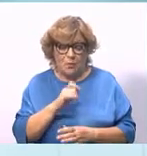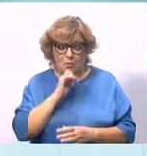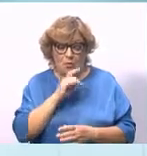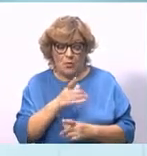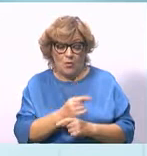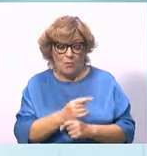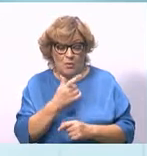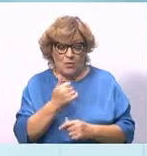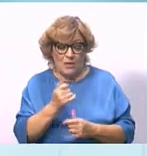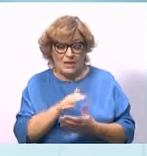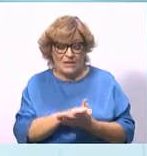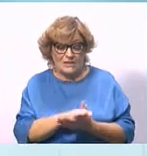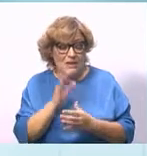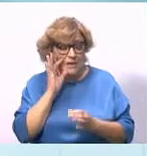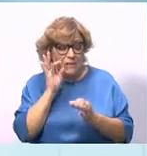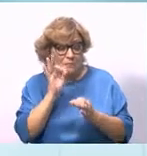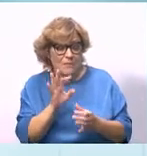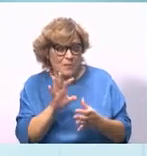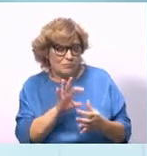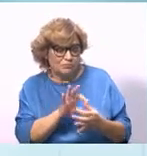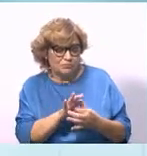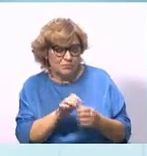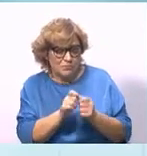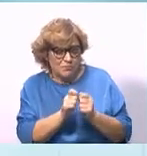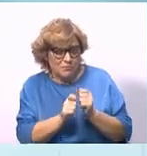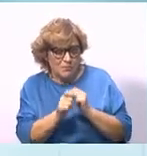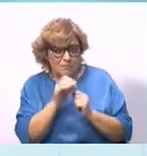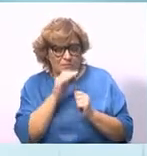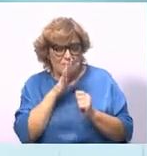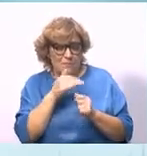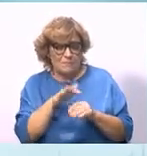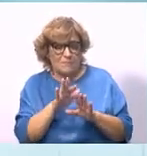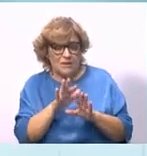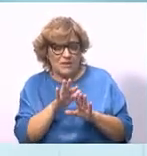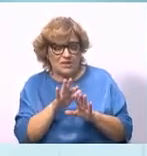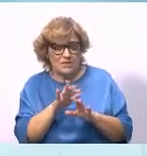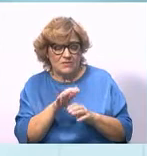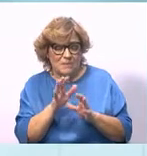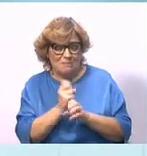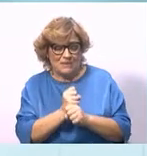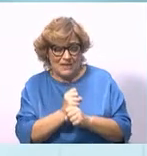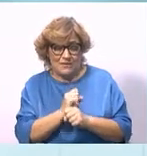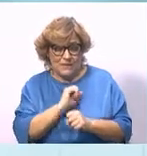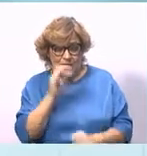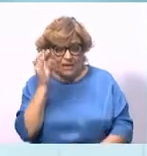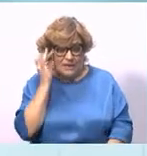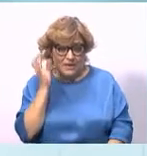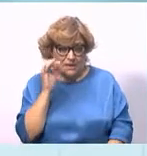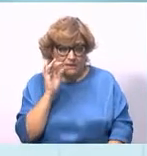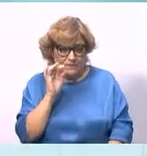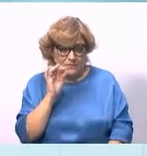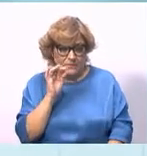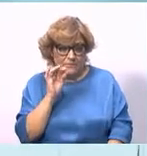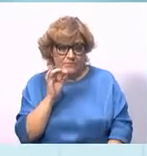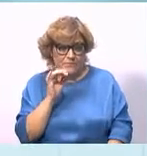comprar um calçado que se ajuste àquele período da manhã, mas se calhar já vai ficar apertado ao período da tarde.